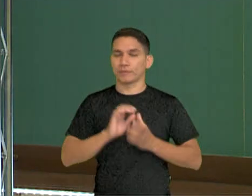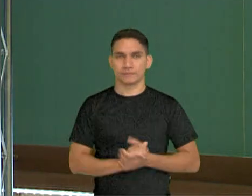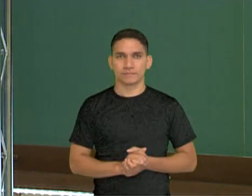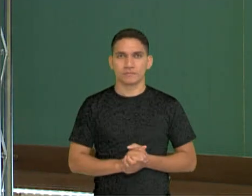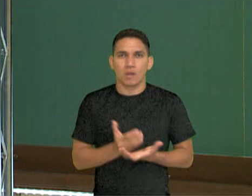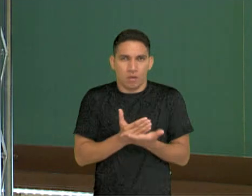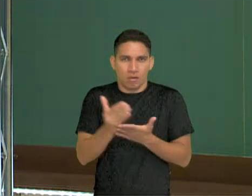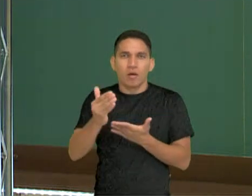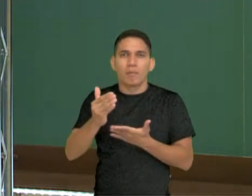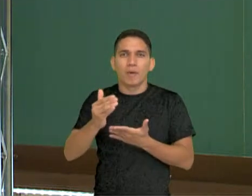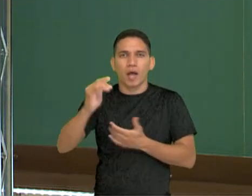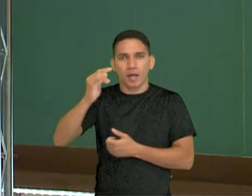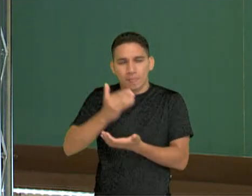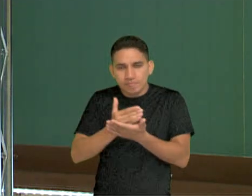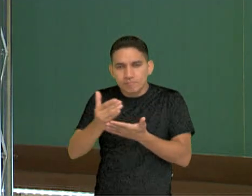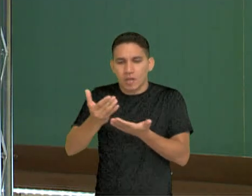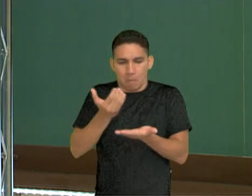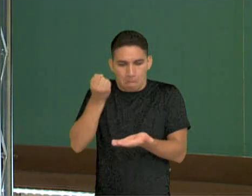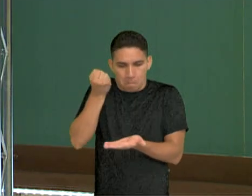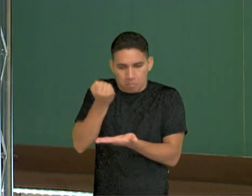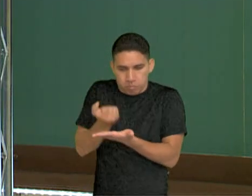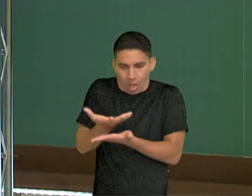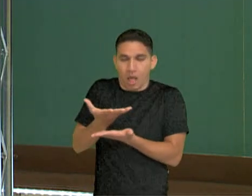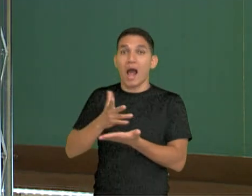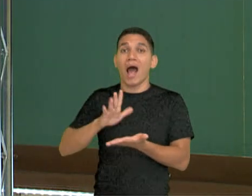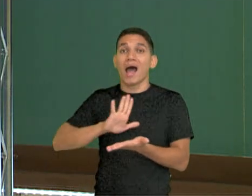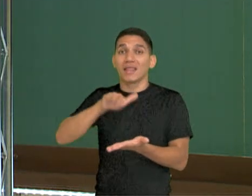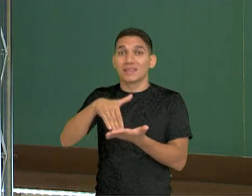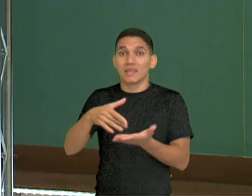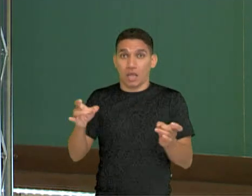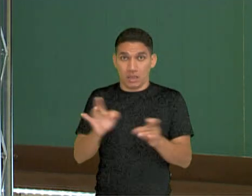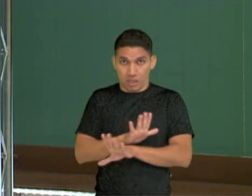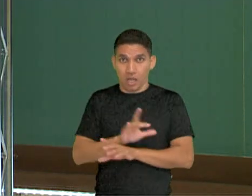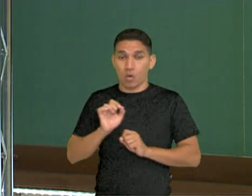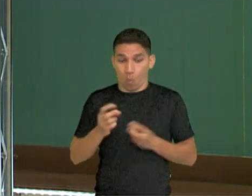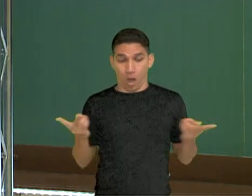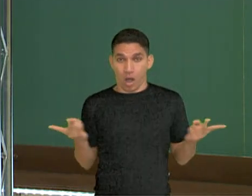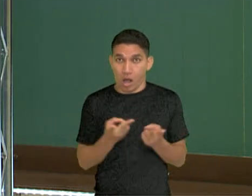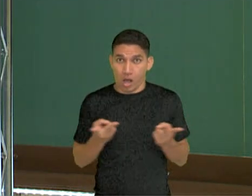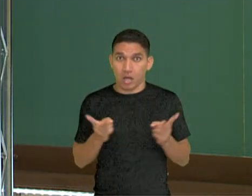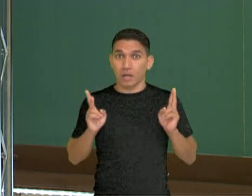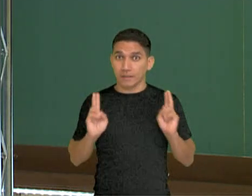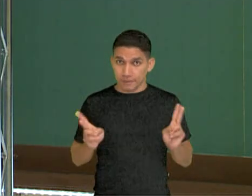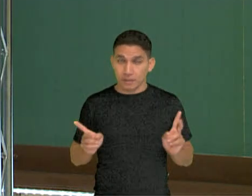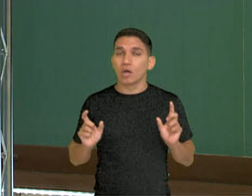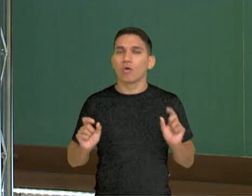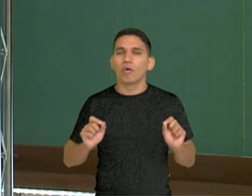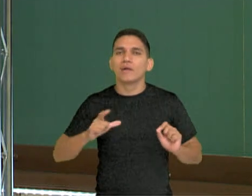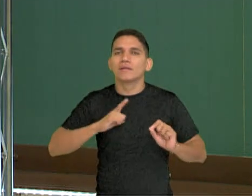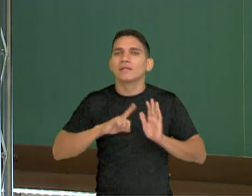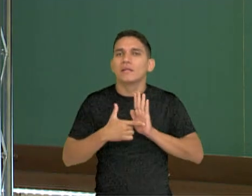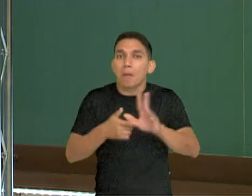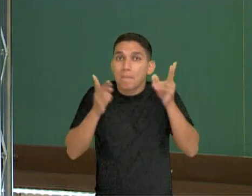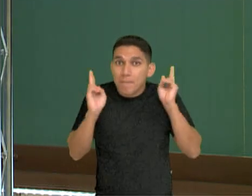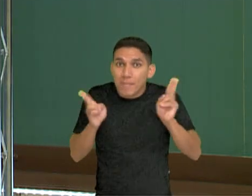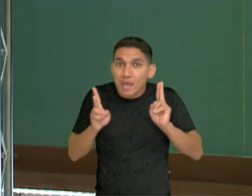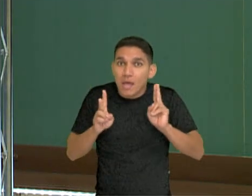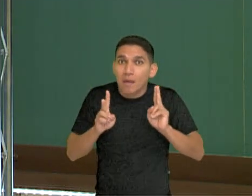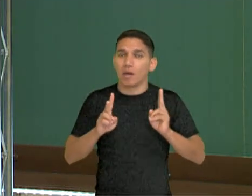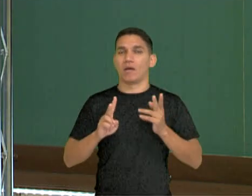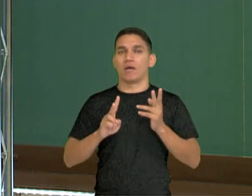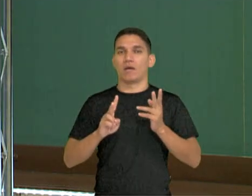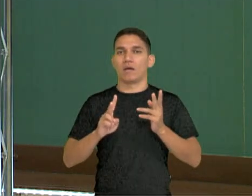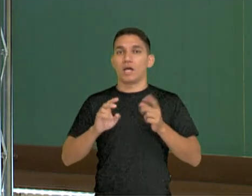desde o início da colisão até o seu término, as duas, ambas, apresentam o mesmo valor de